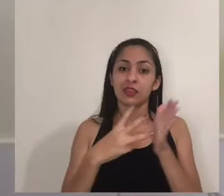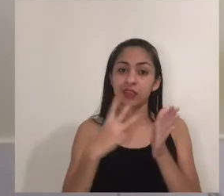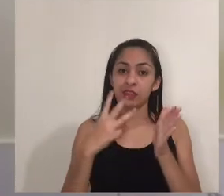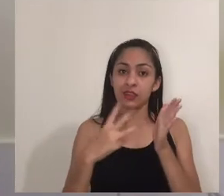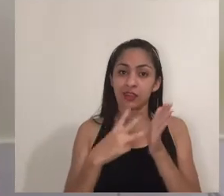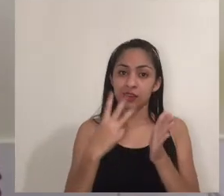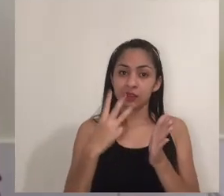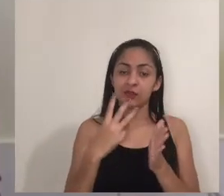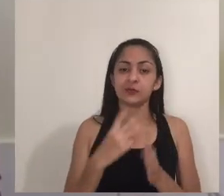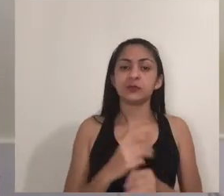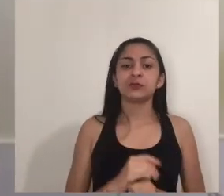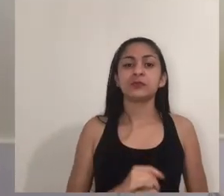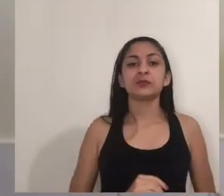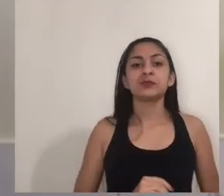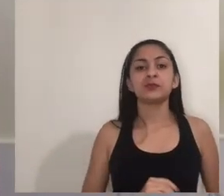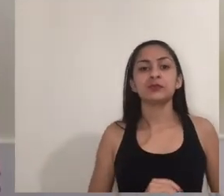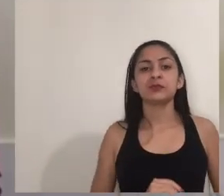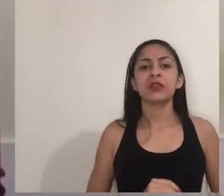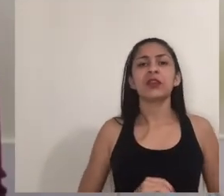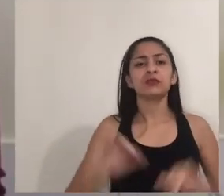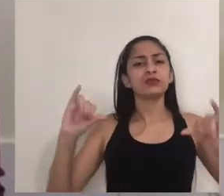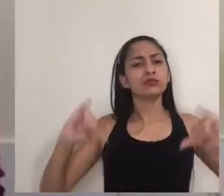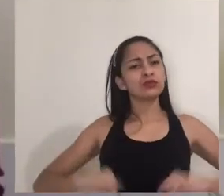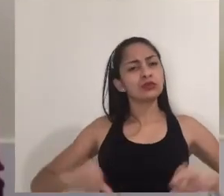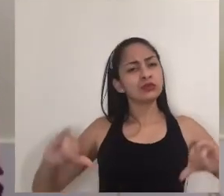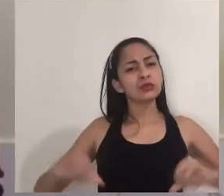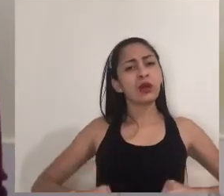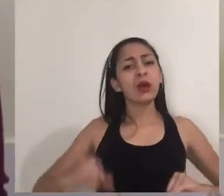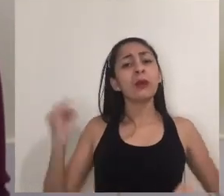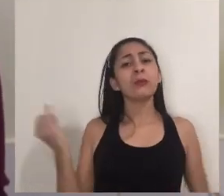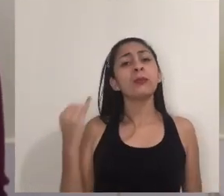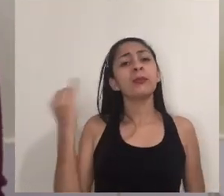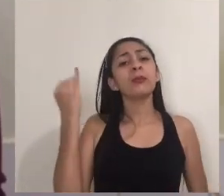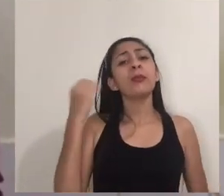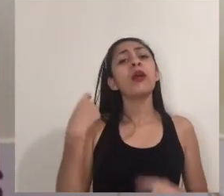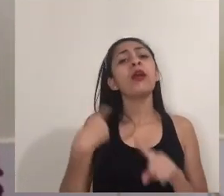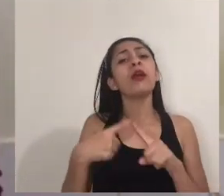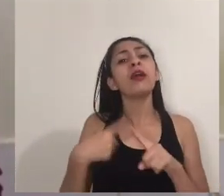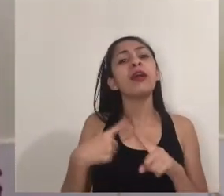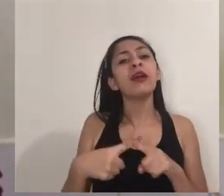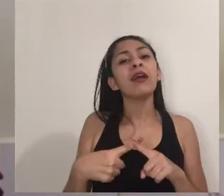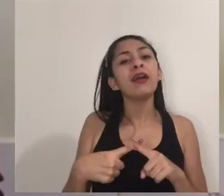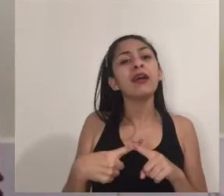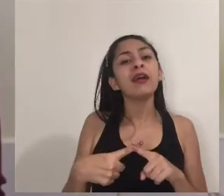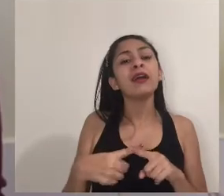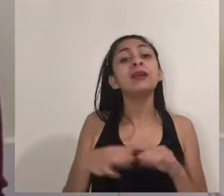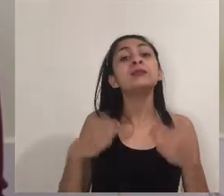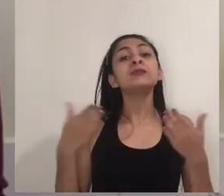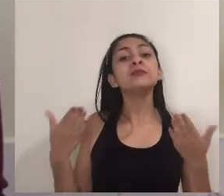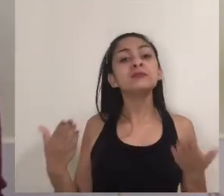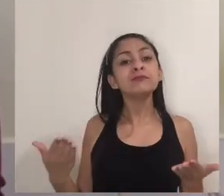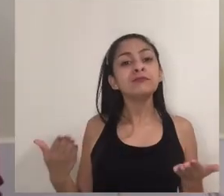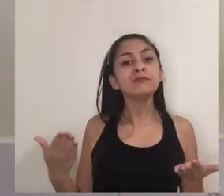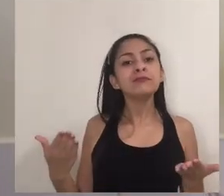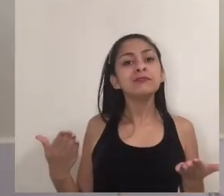terceiro lugar, as provações elas são importantes porque elas nos ensinam que a graça do Senhor nos basta.